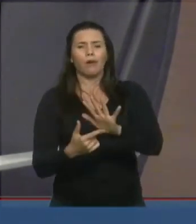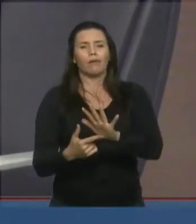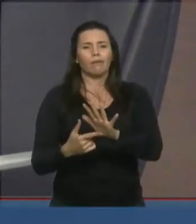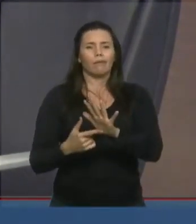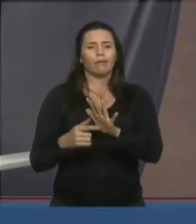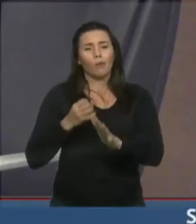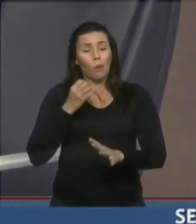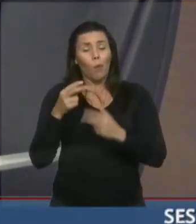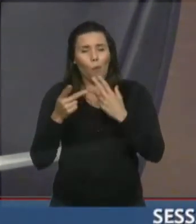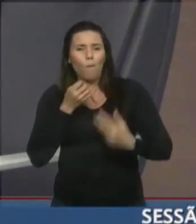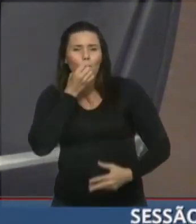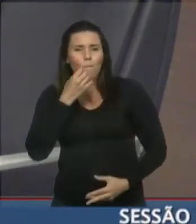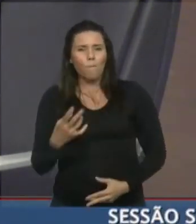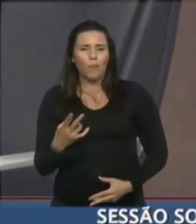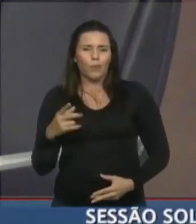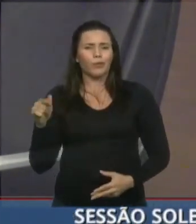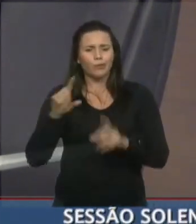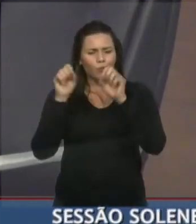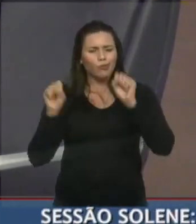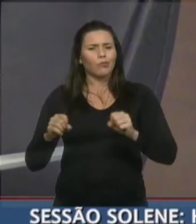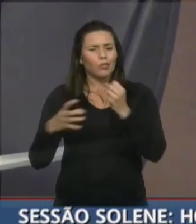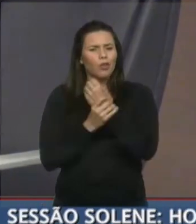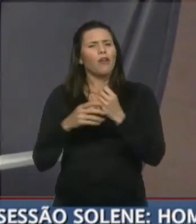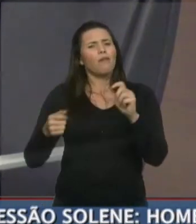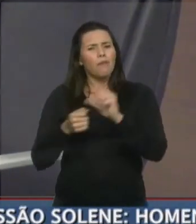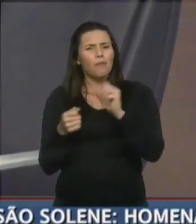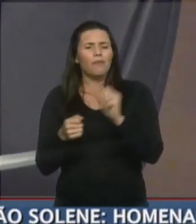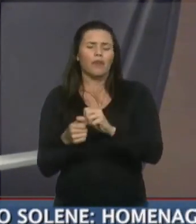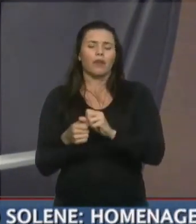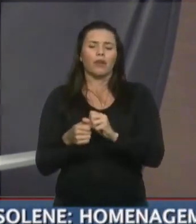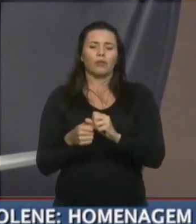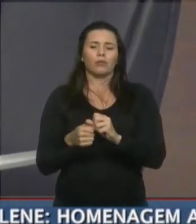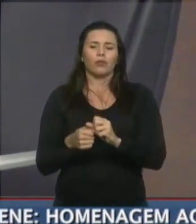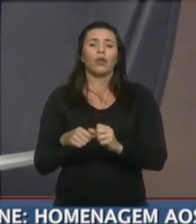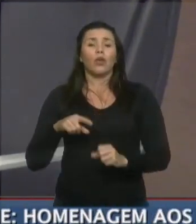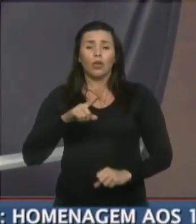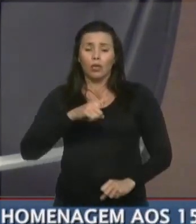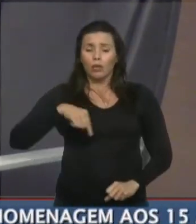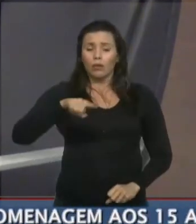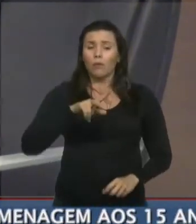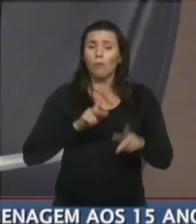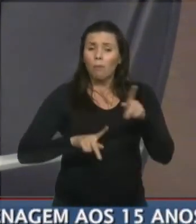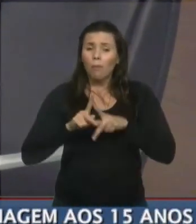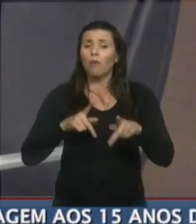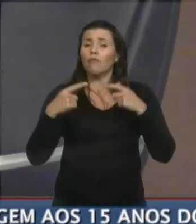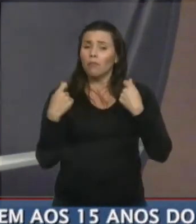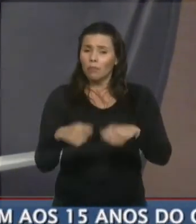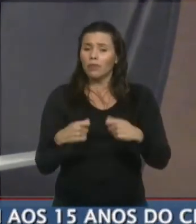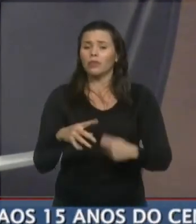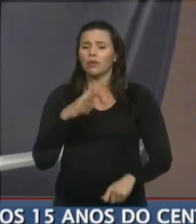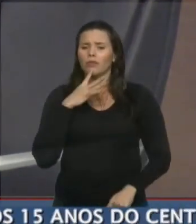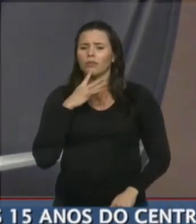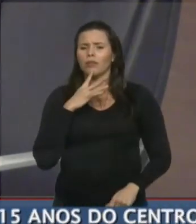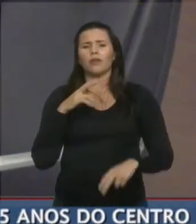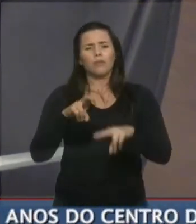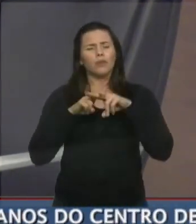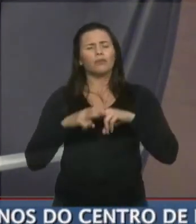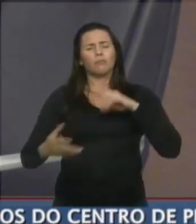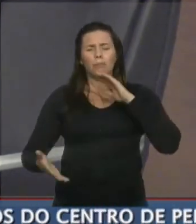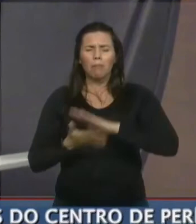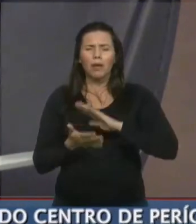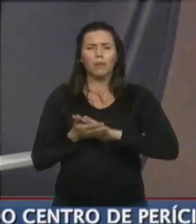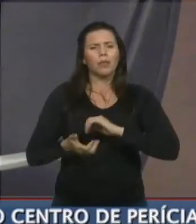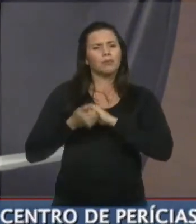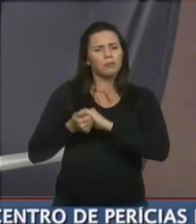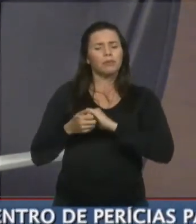modo, colaborar para que esse trabalho seja cada vez mais visto e reconhecido pela nossa população. Portanto, parabéns a vocês e obrigado, presidente, por